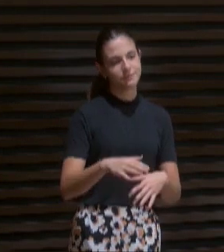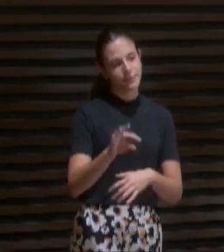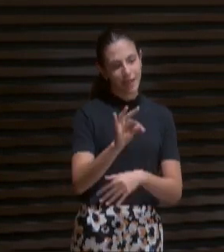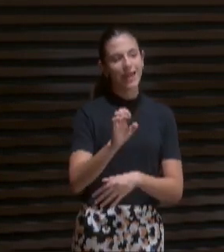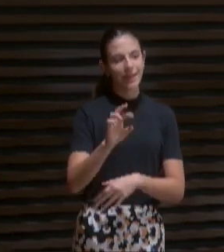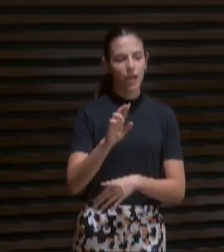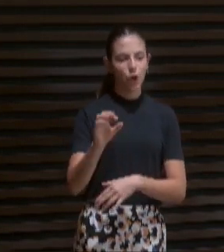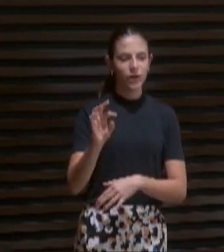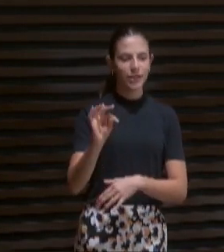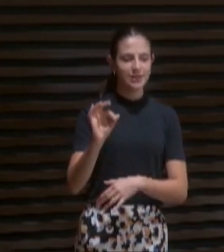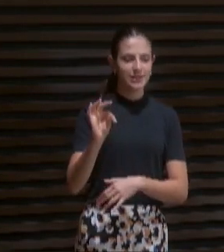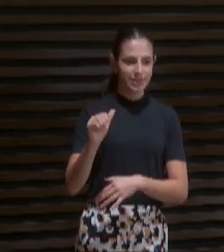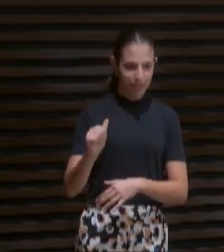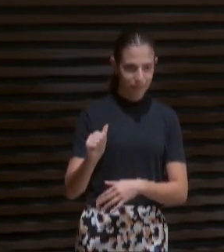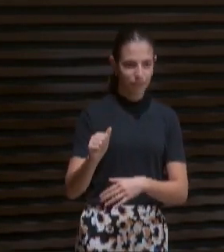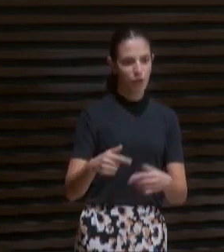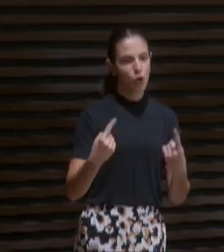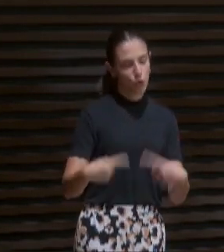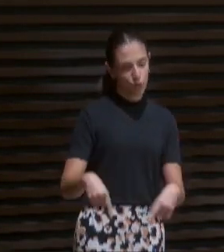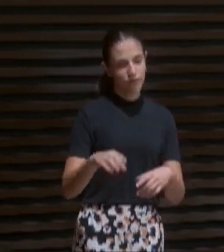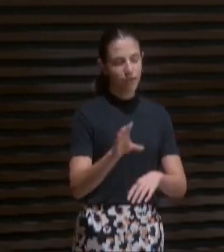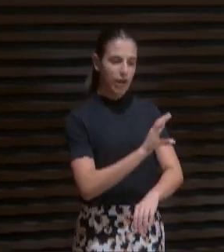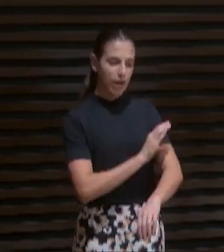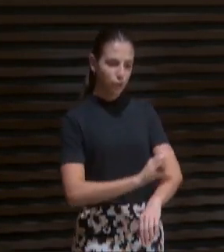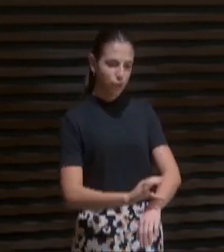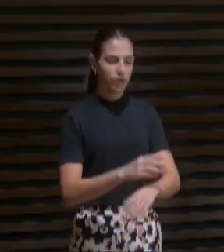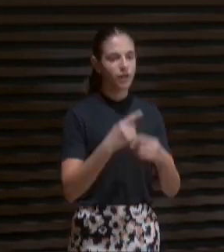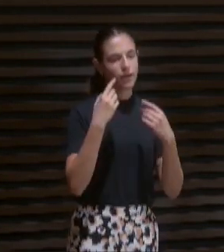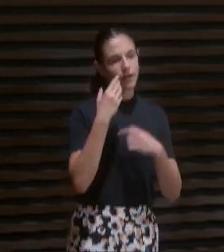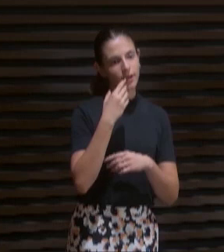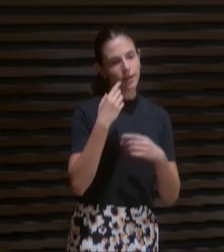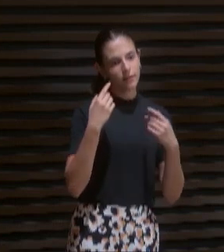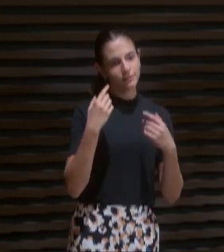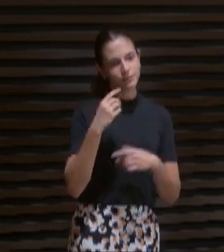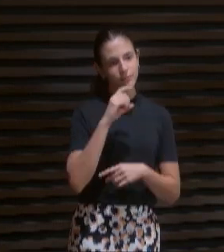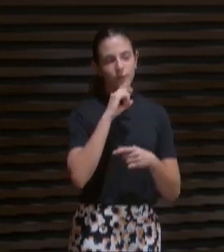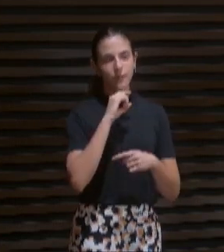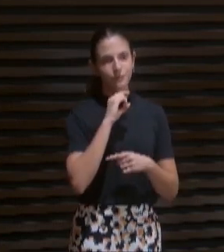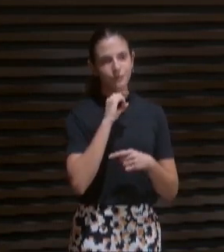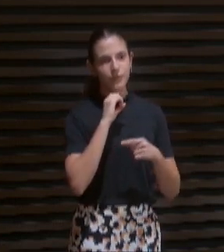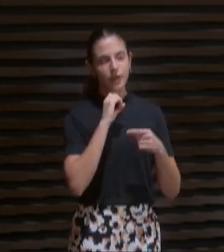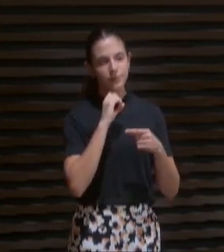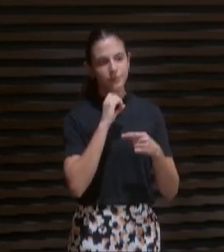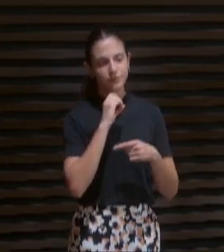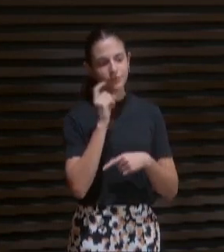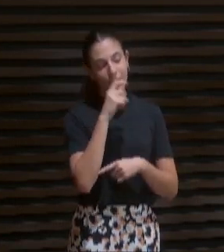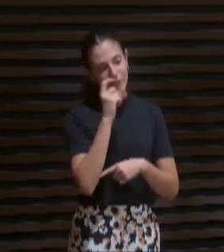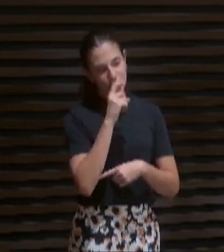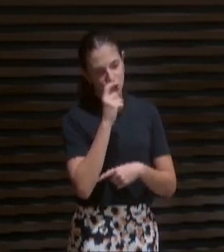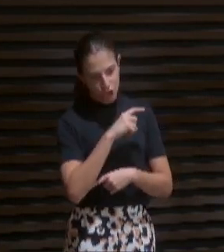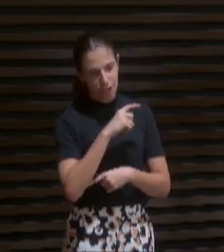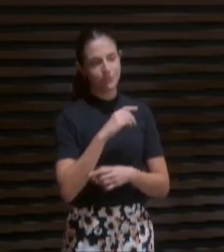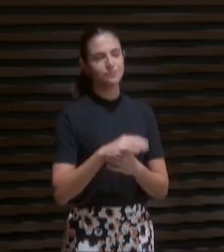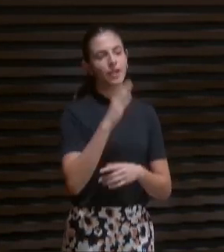contra essa cultura da mentira, da hipocrisia,